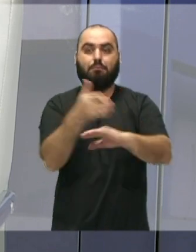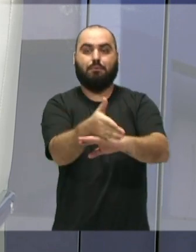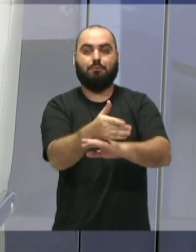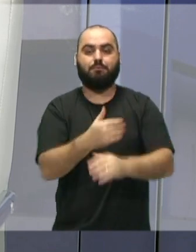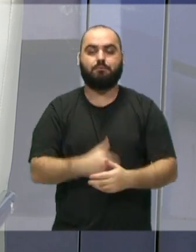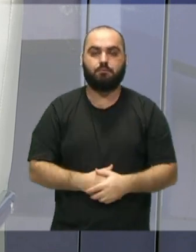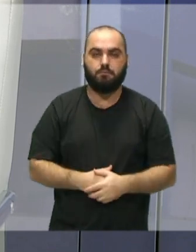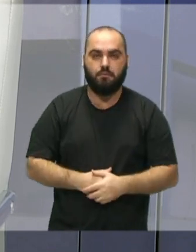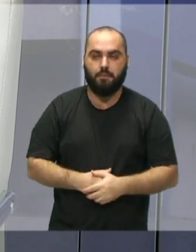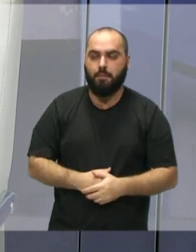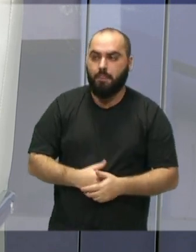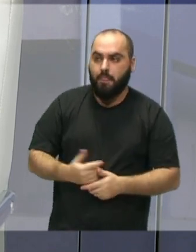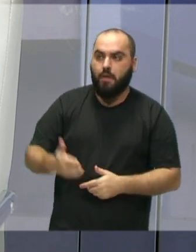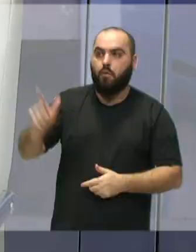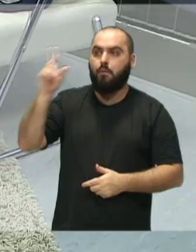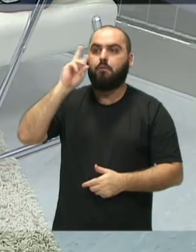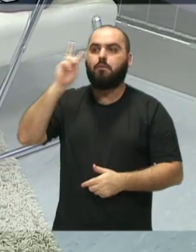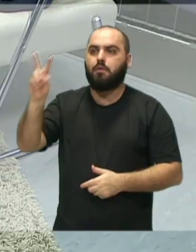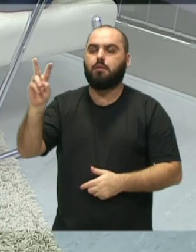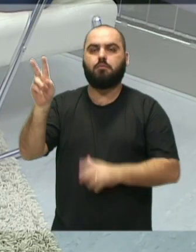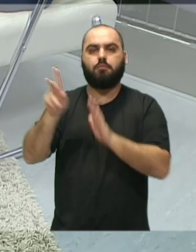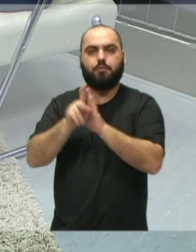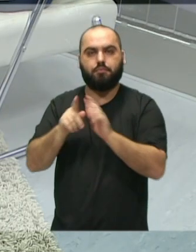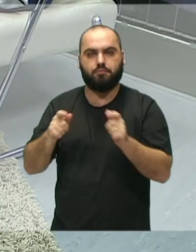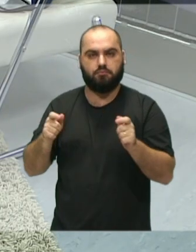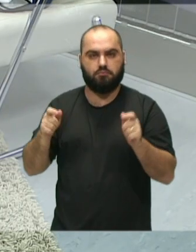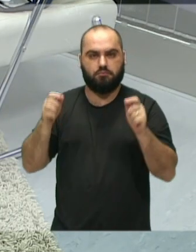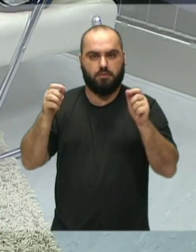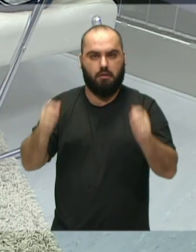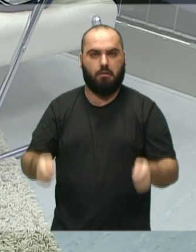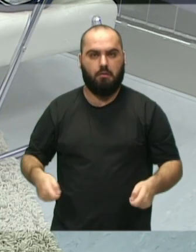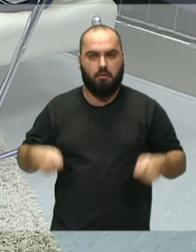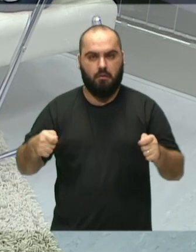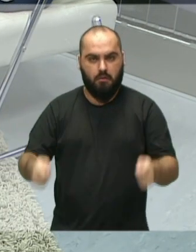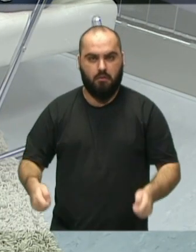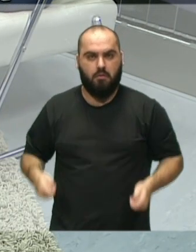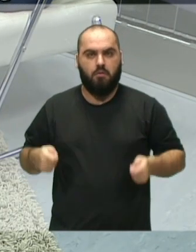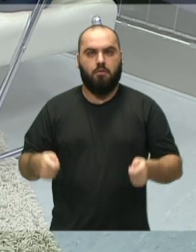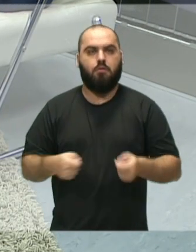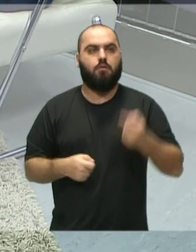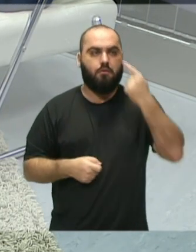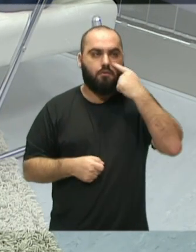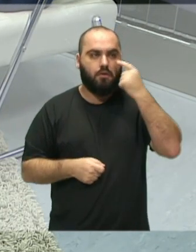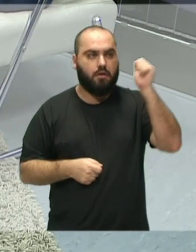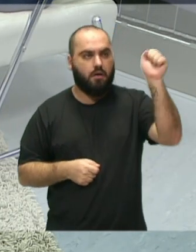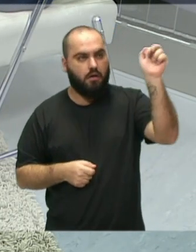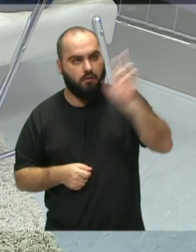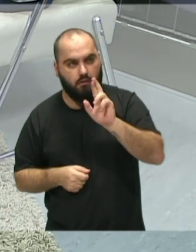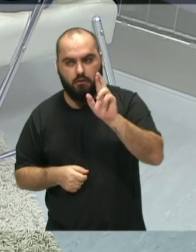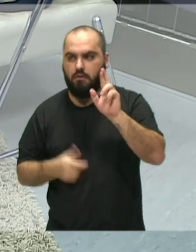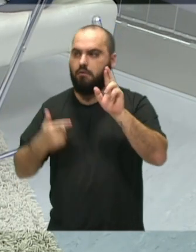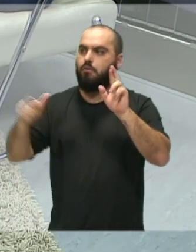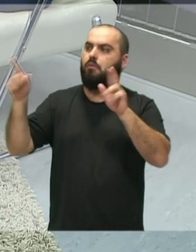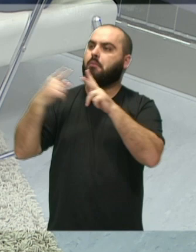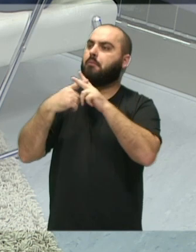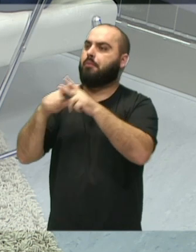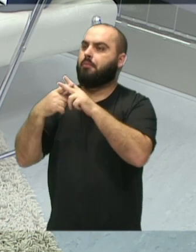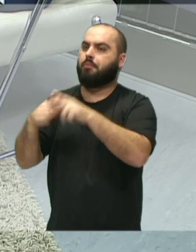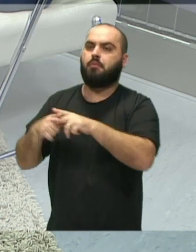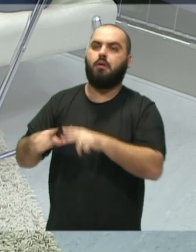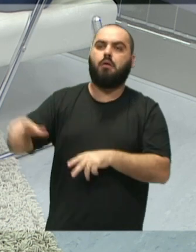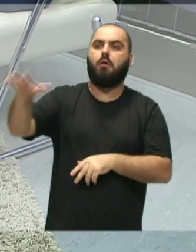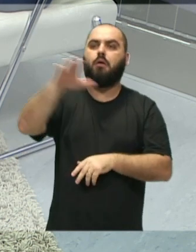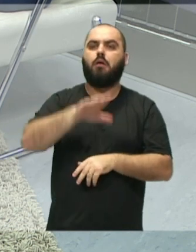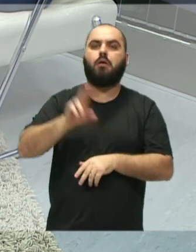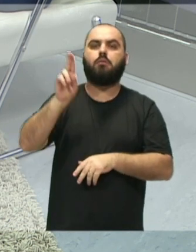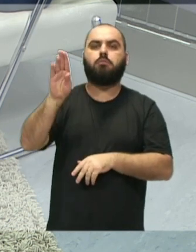estive lá, eu encontrei várias cadeiras de rodas, encontrei ar-condicionados, encontrei aparelhos que são úteis em outras unidades de